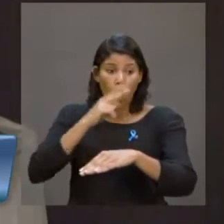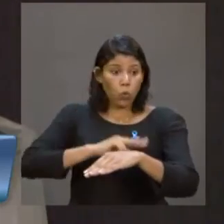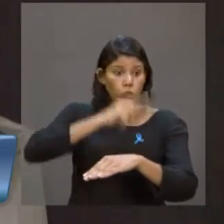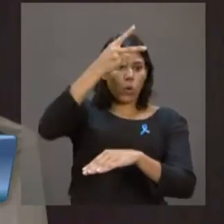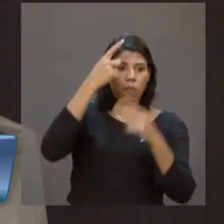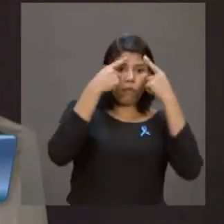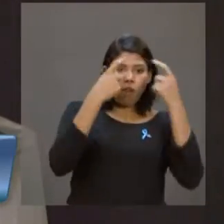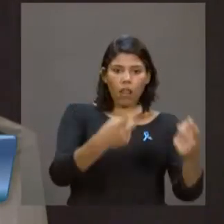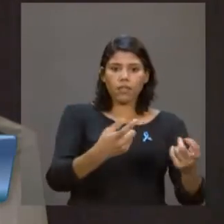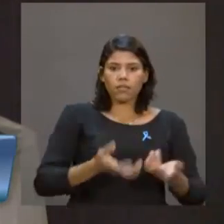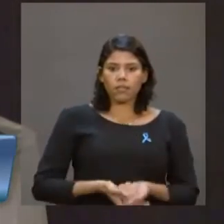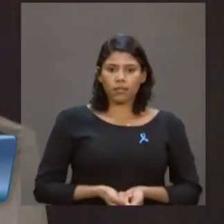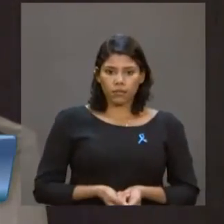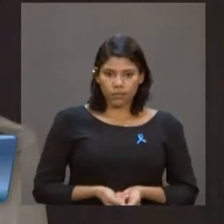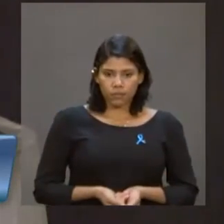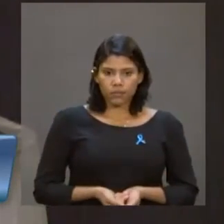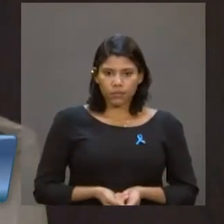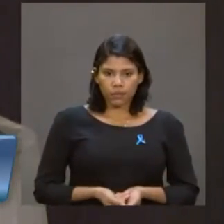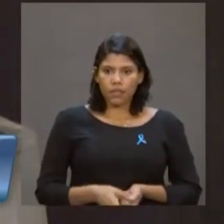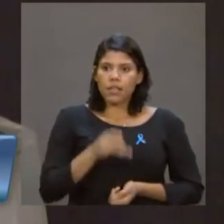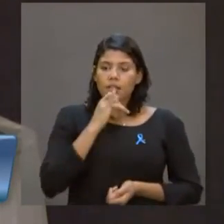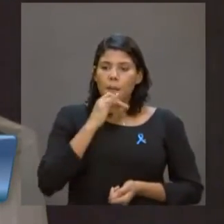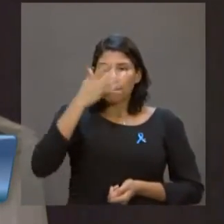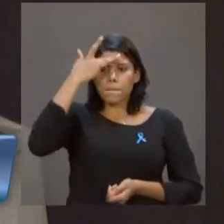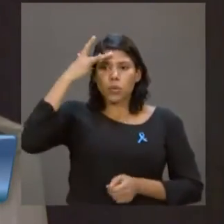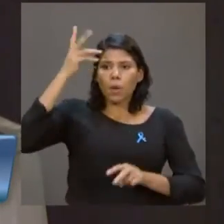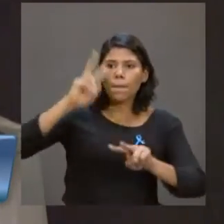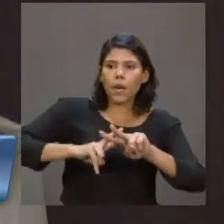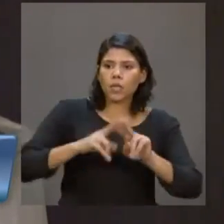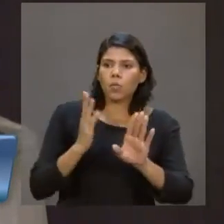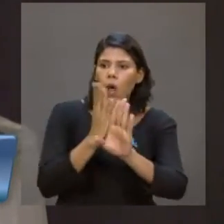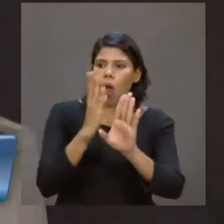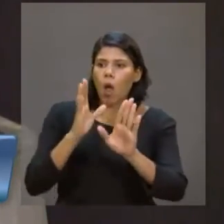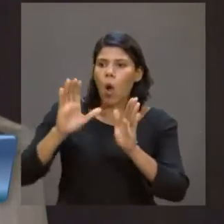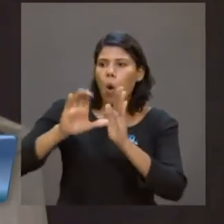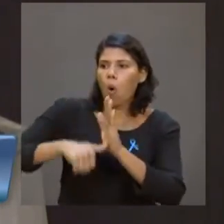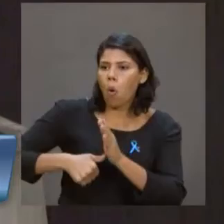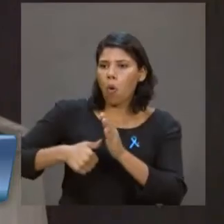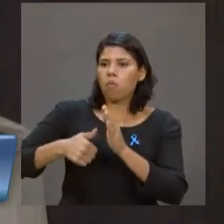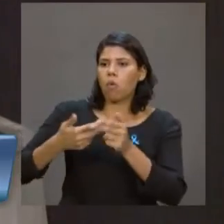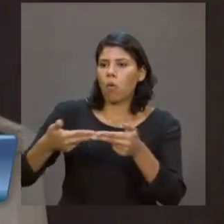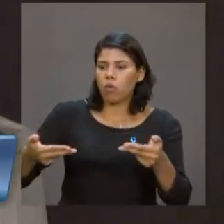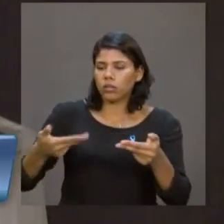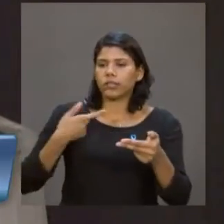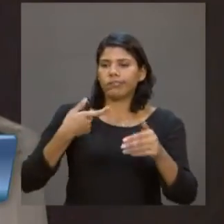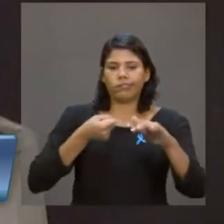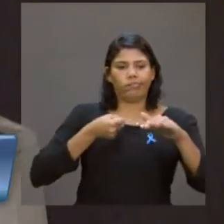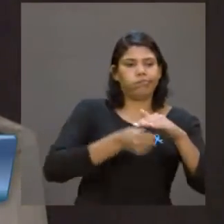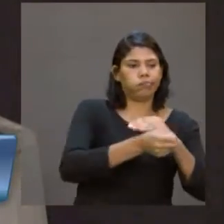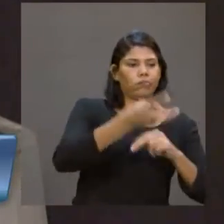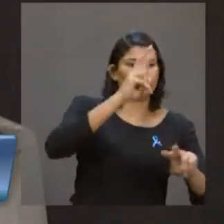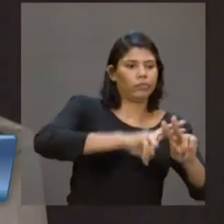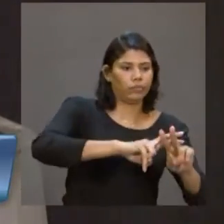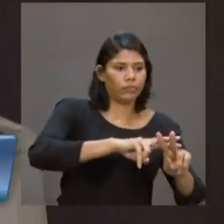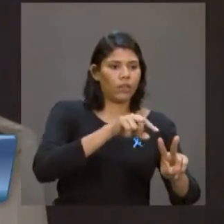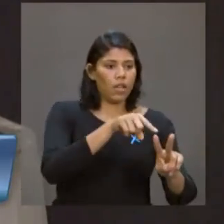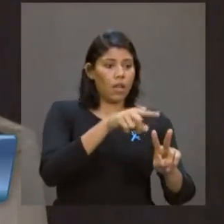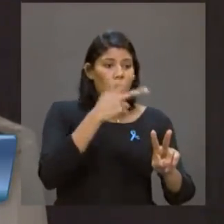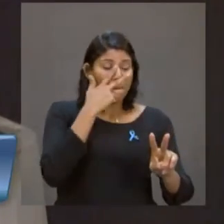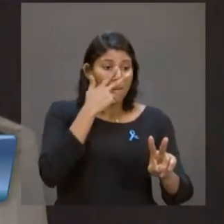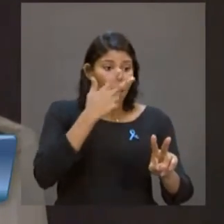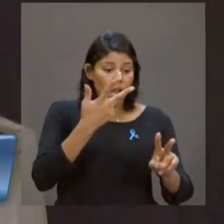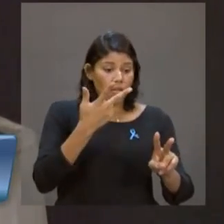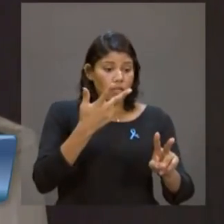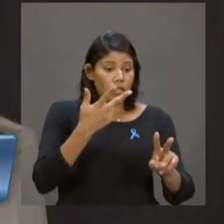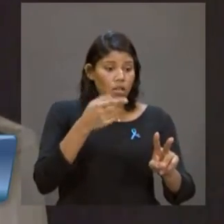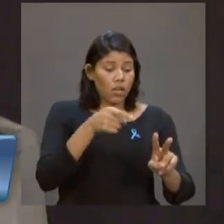que entra por causa da criminalidade aquisitiva no sistema penal, acaba saindo mais violento por causa da violência do sistema penal. Portanto,